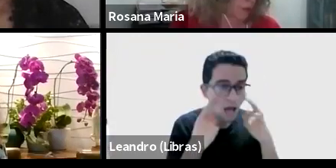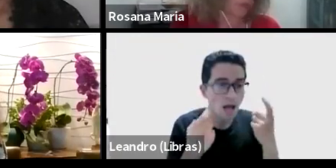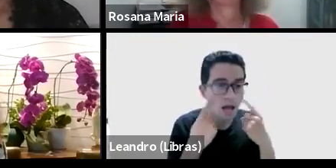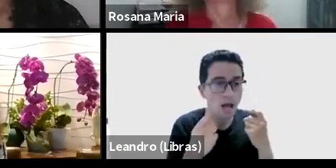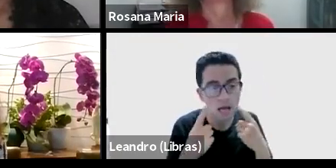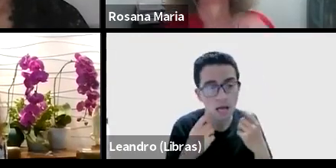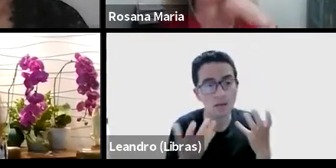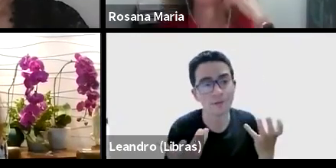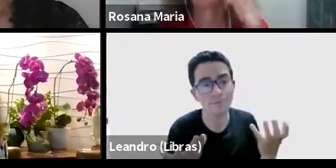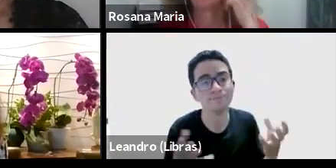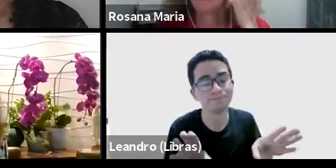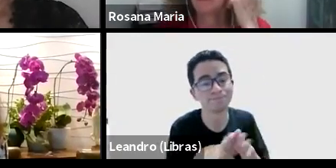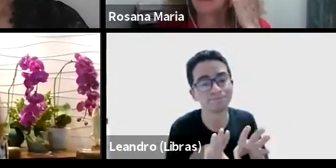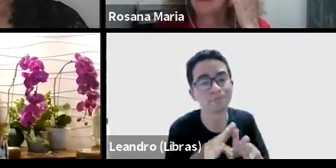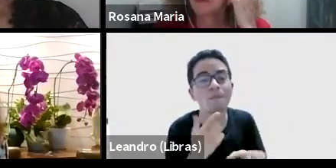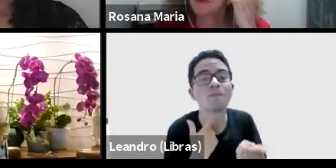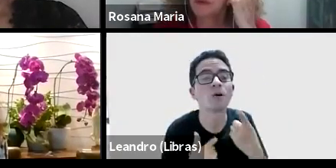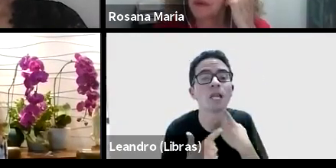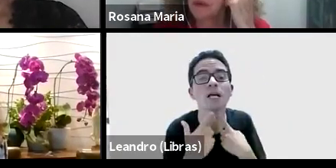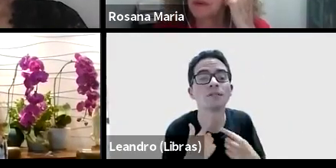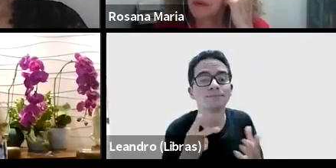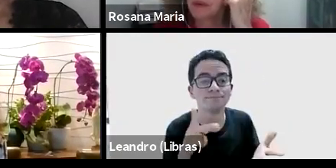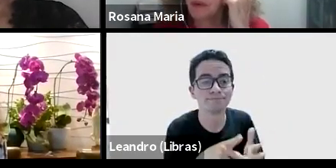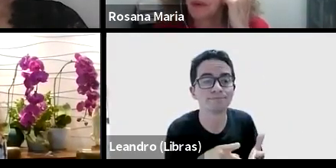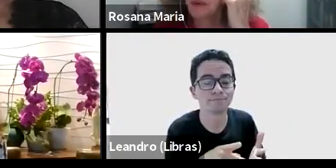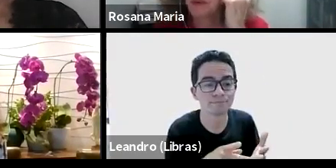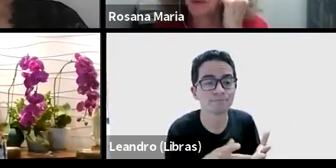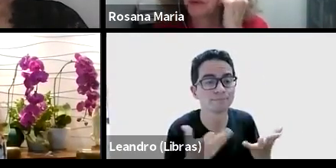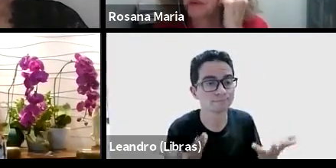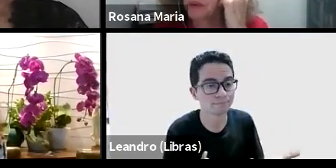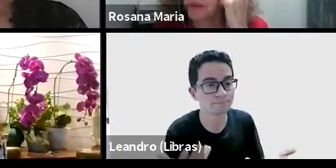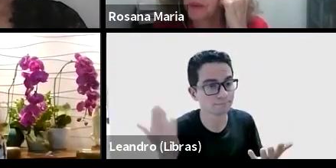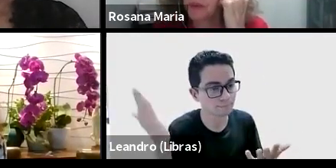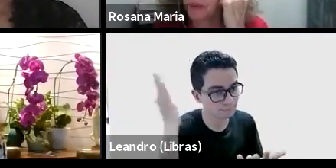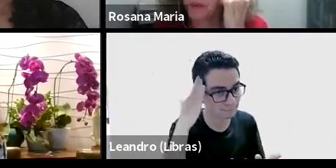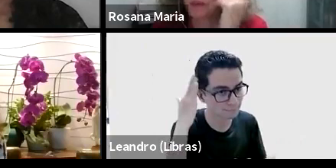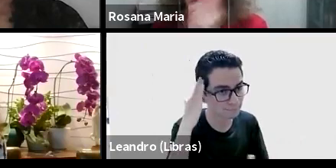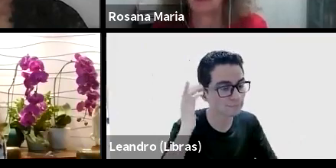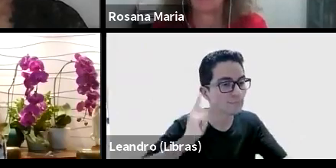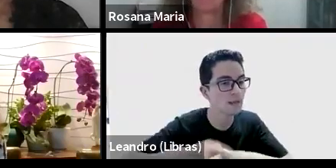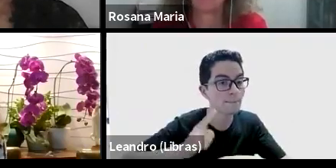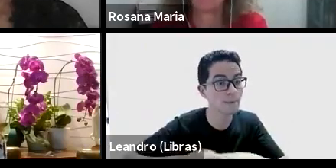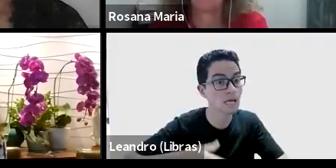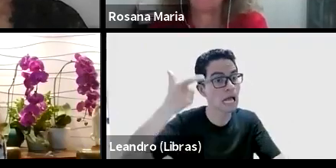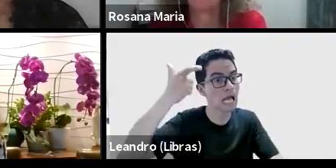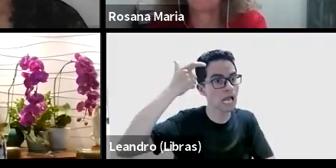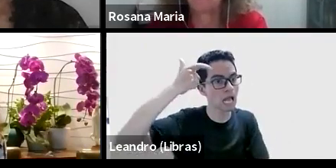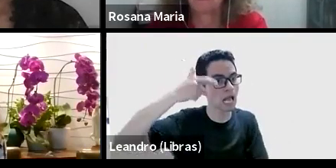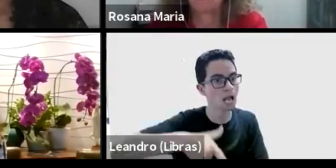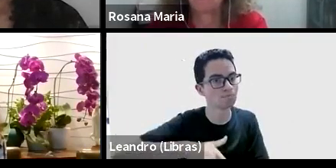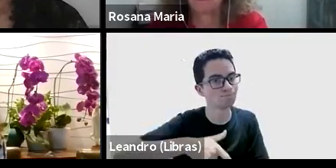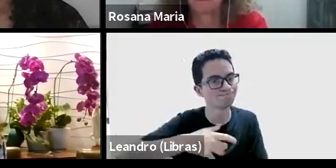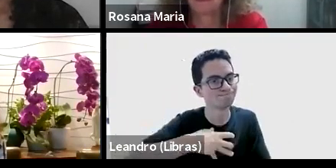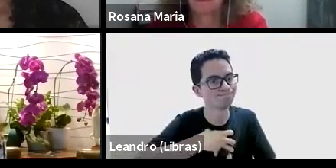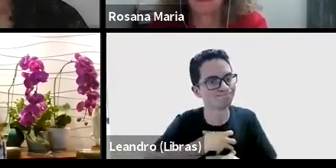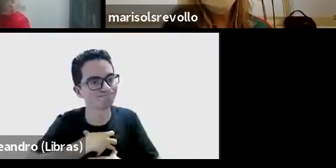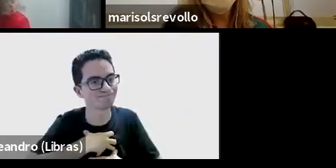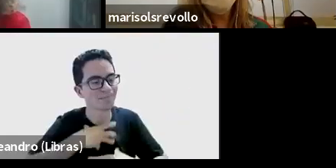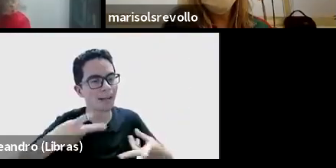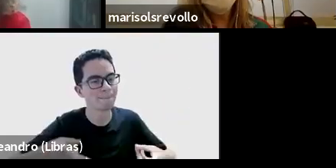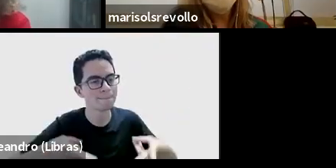assim, a vontade é a vontade de chorar, né, porque, assim, né, eu tenho sentido isso, né,